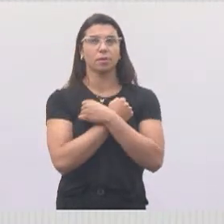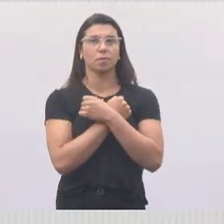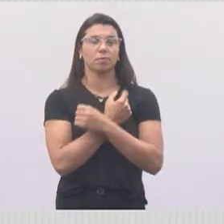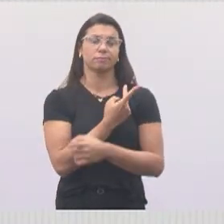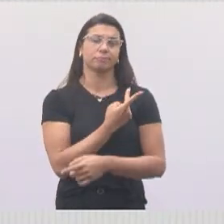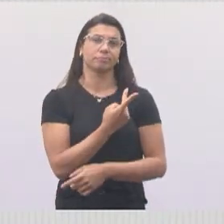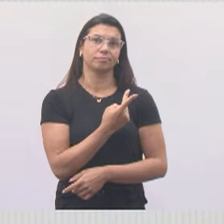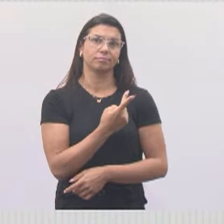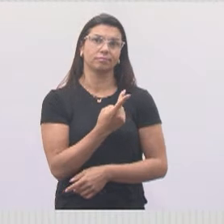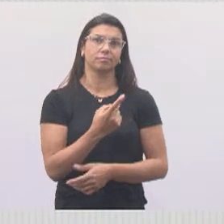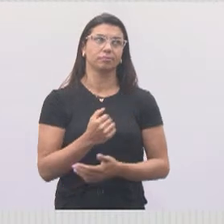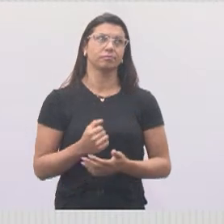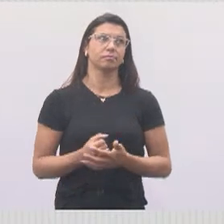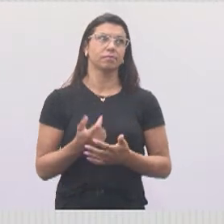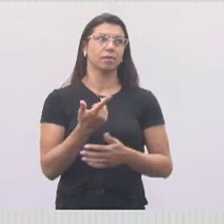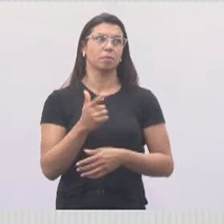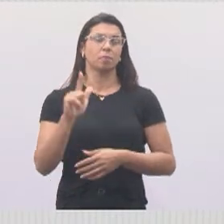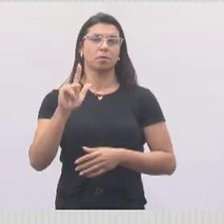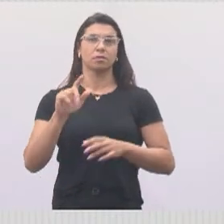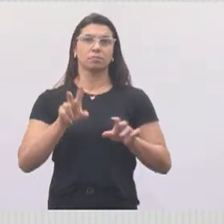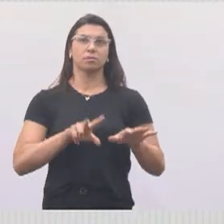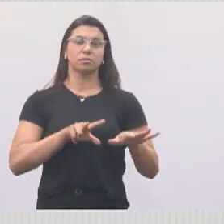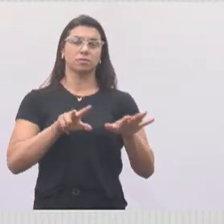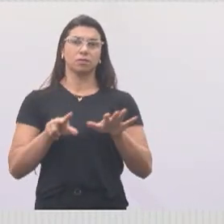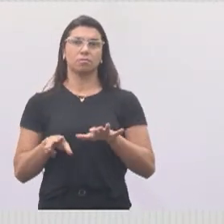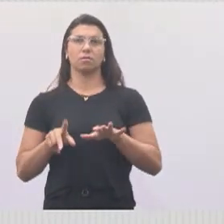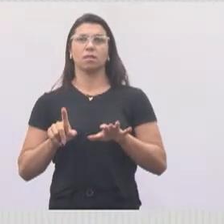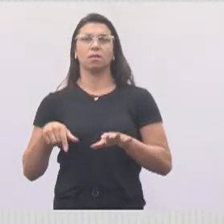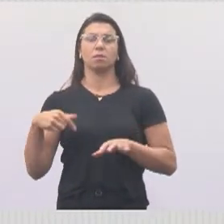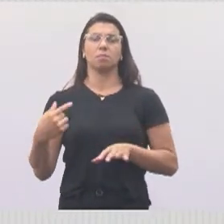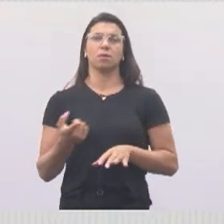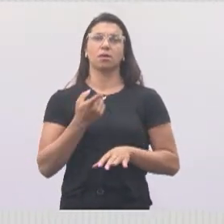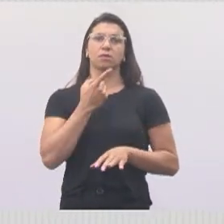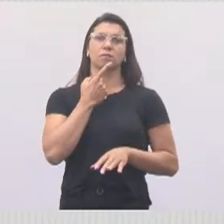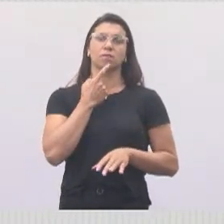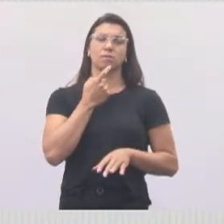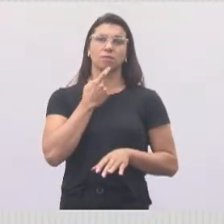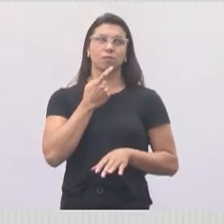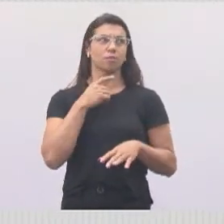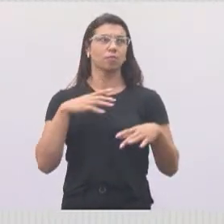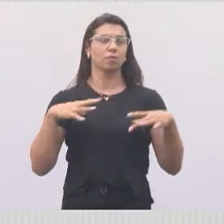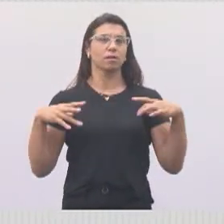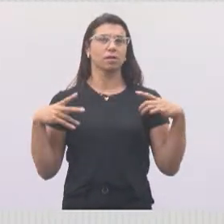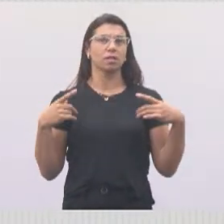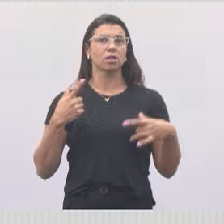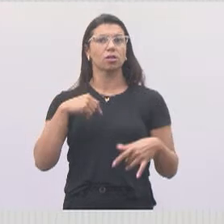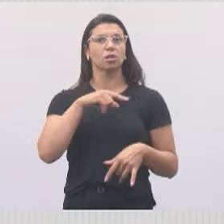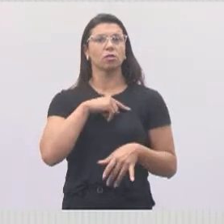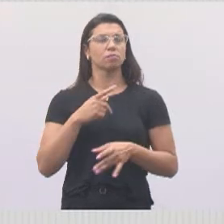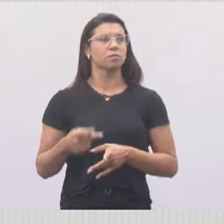para vocês. E semana que vem, após o feriado, estaremos aí mais uma vez.